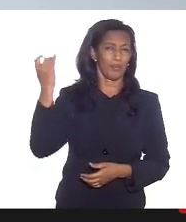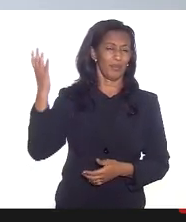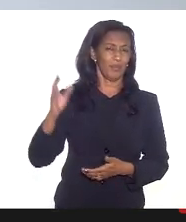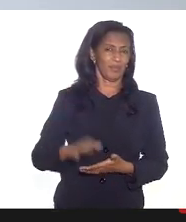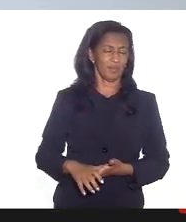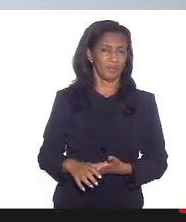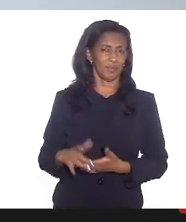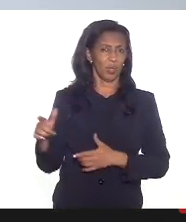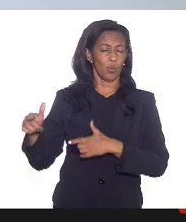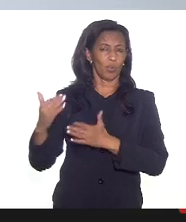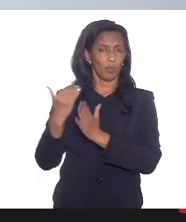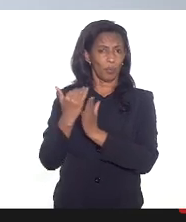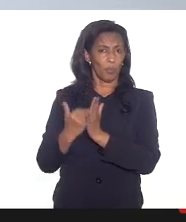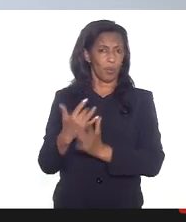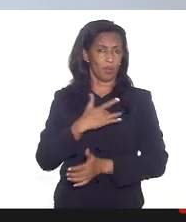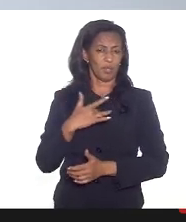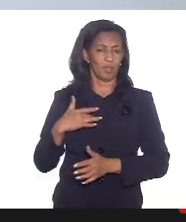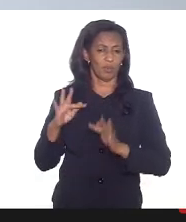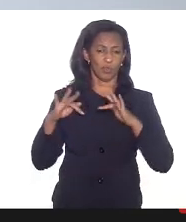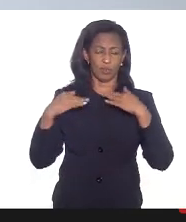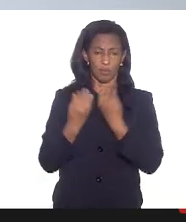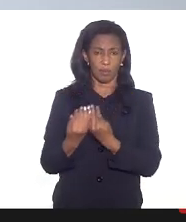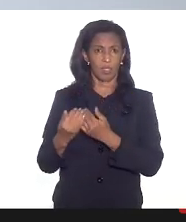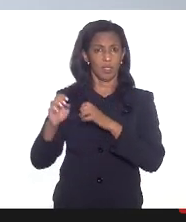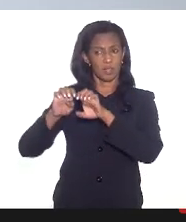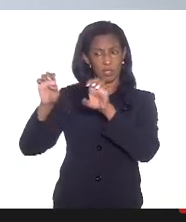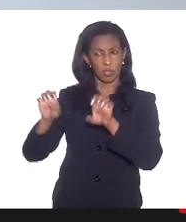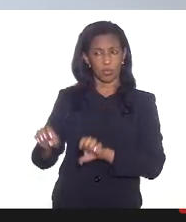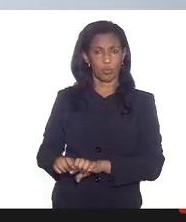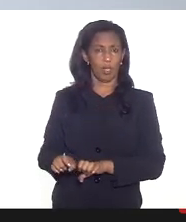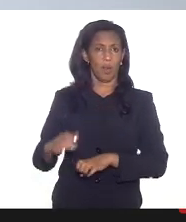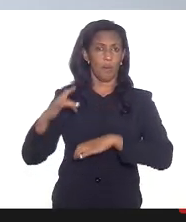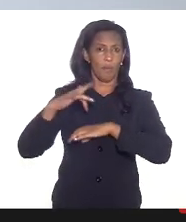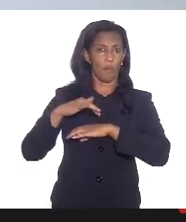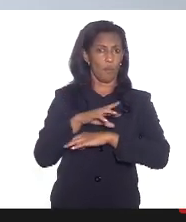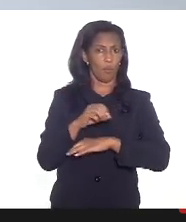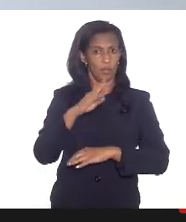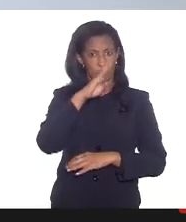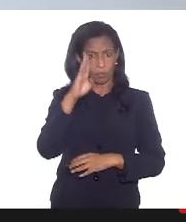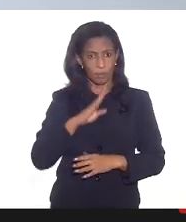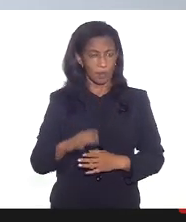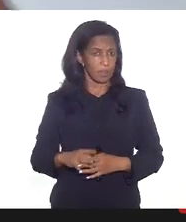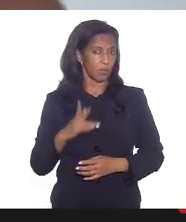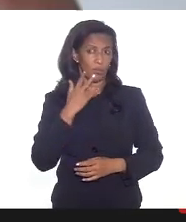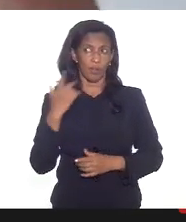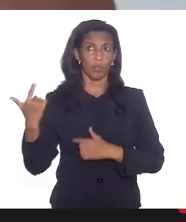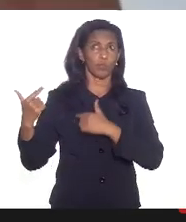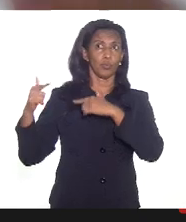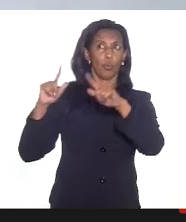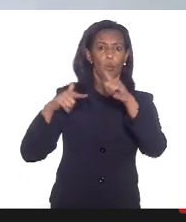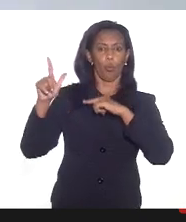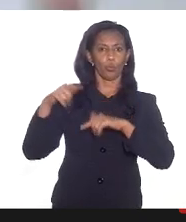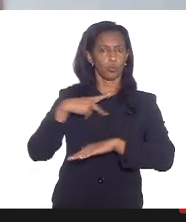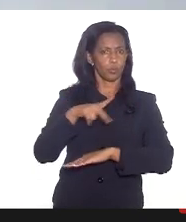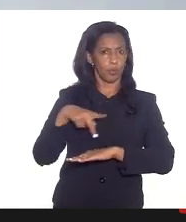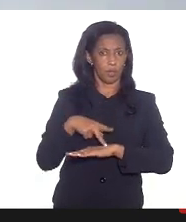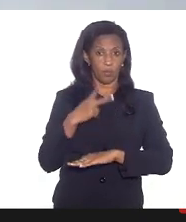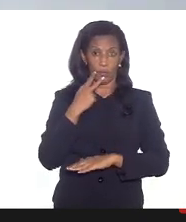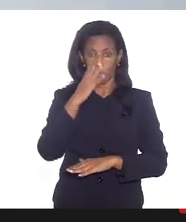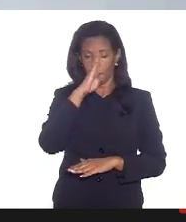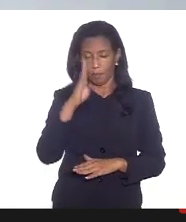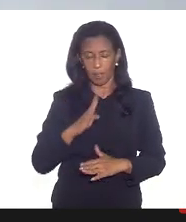enquanto programa de saúde da família que se estrutura no modelo para o Brasil a gente não tá falando de outros países